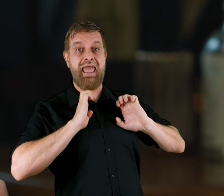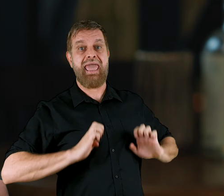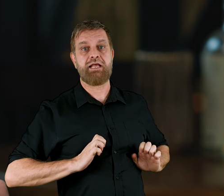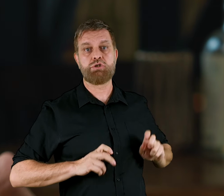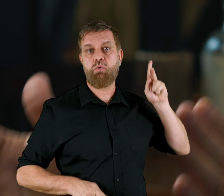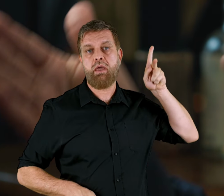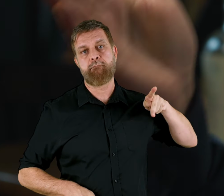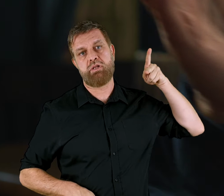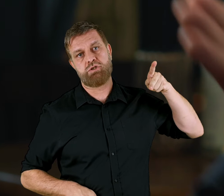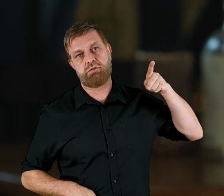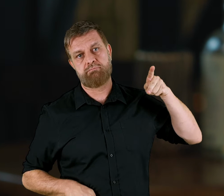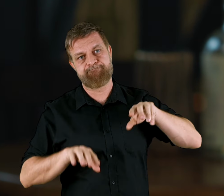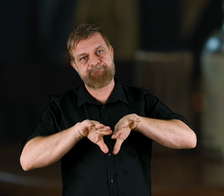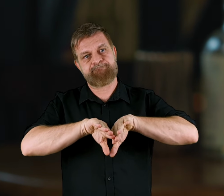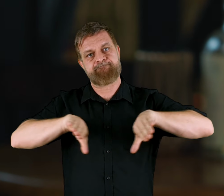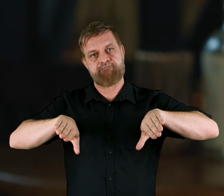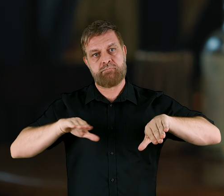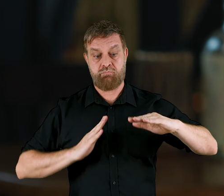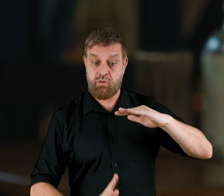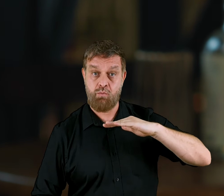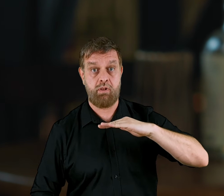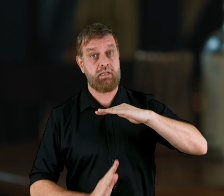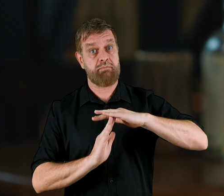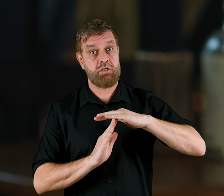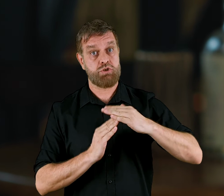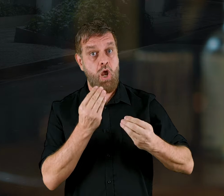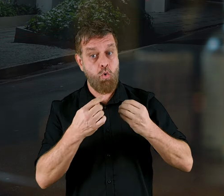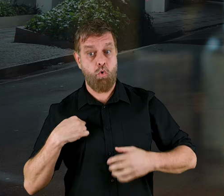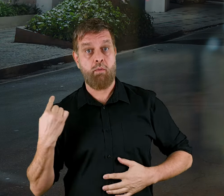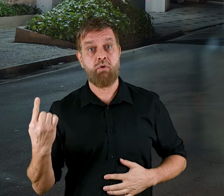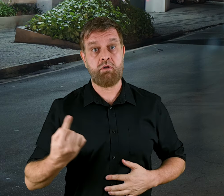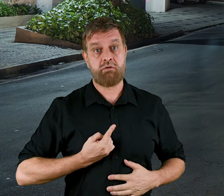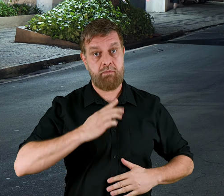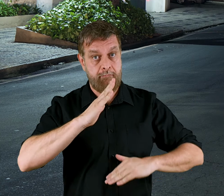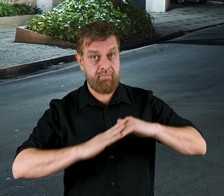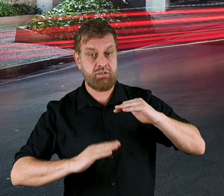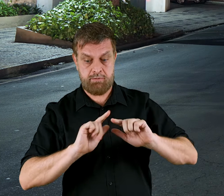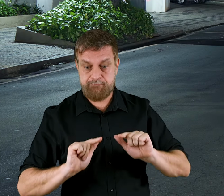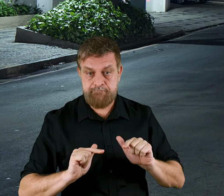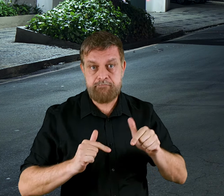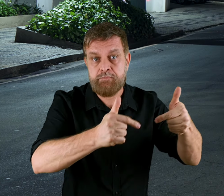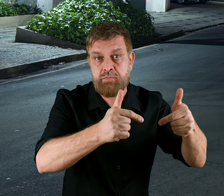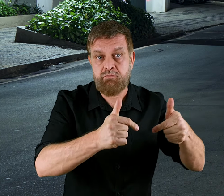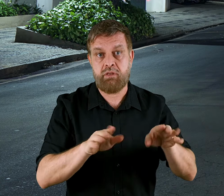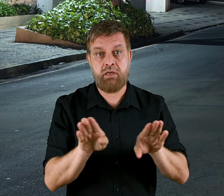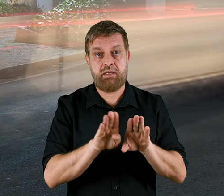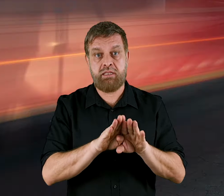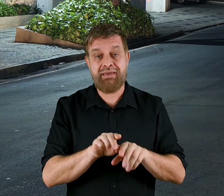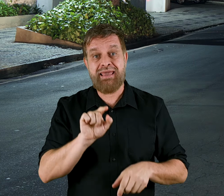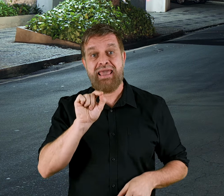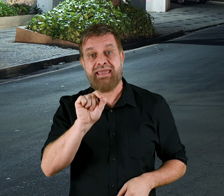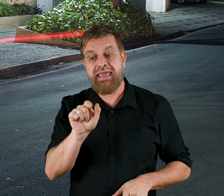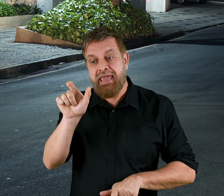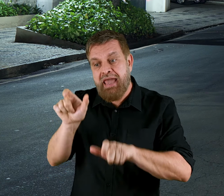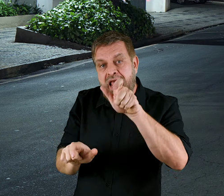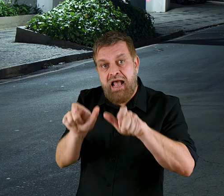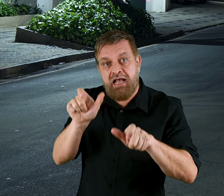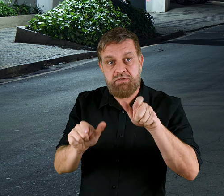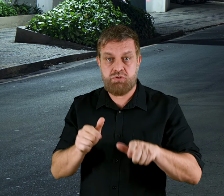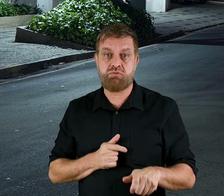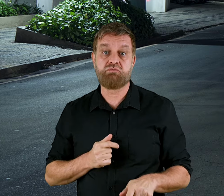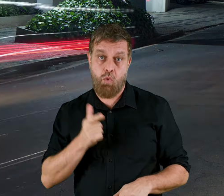político sobre os limites disso daqui e como nós vamos operacionalizar isso e qual é a fatia da humanidade que vai ter acesso